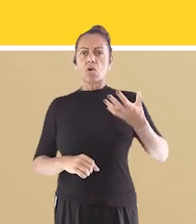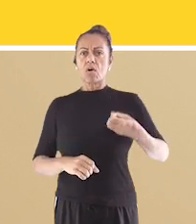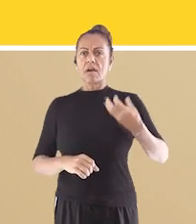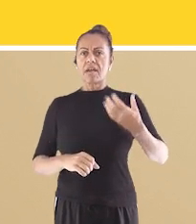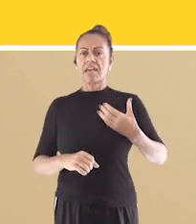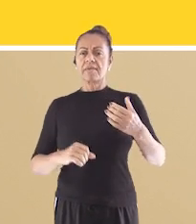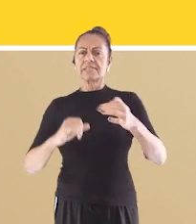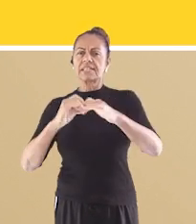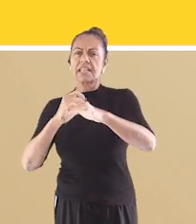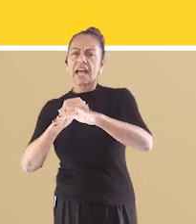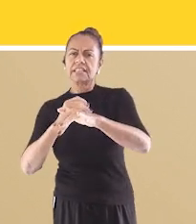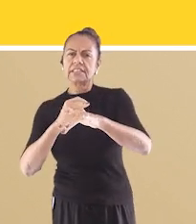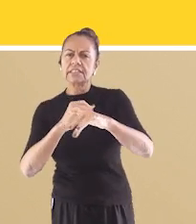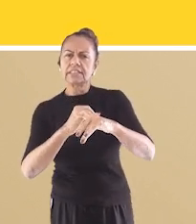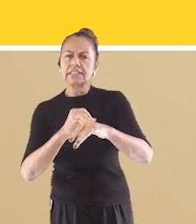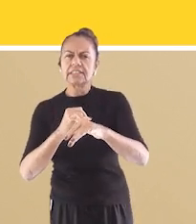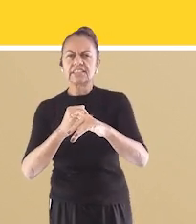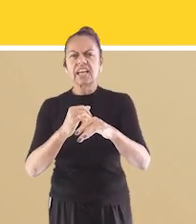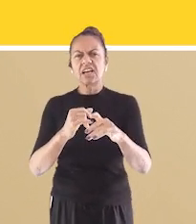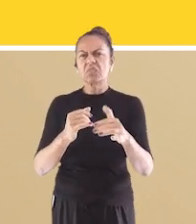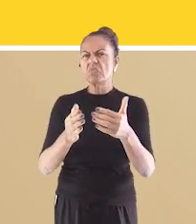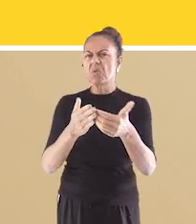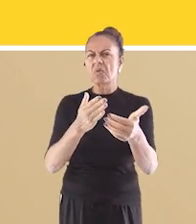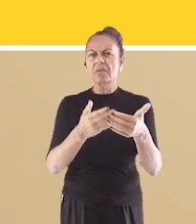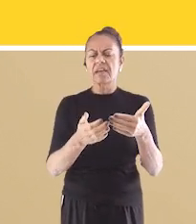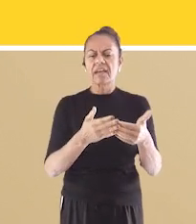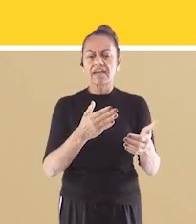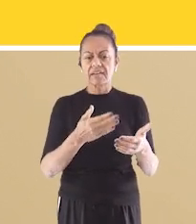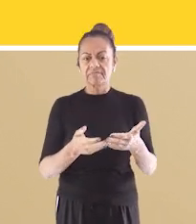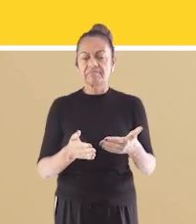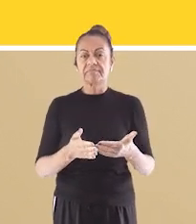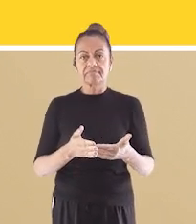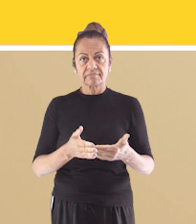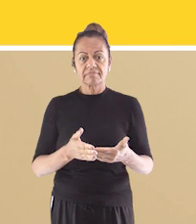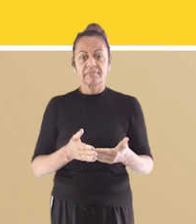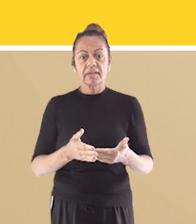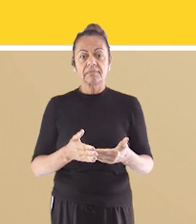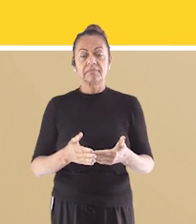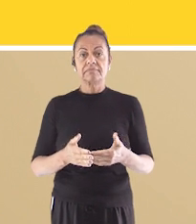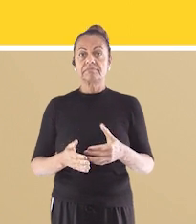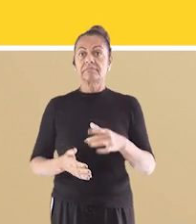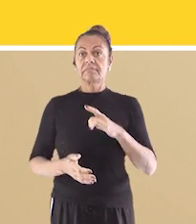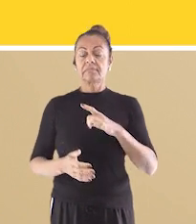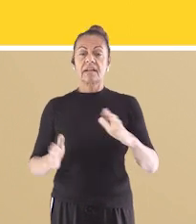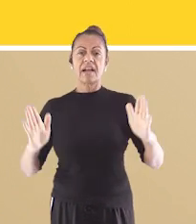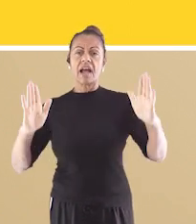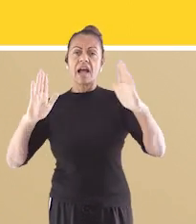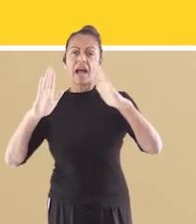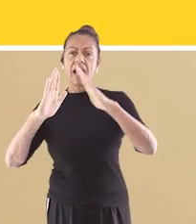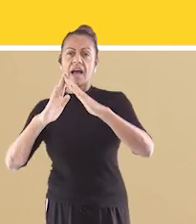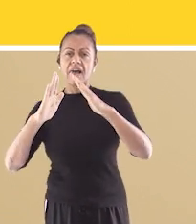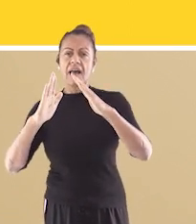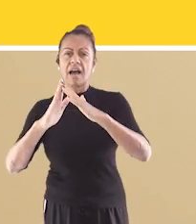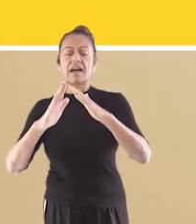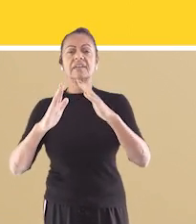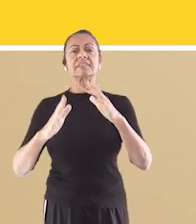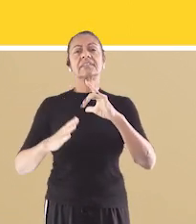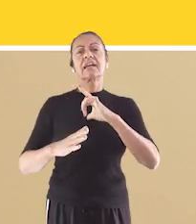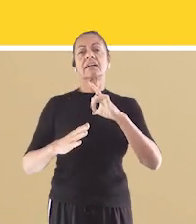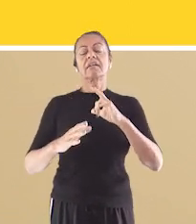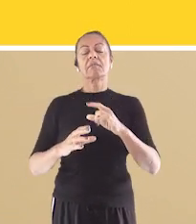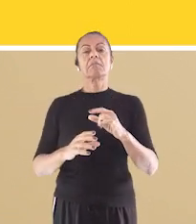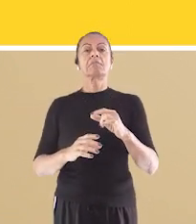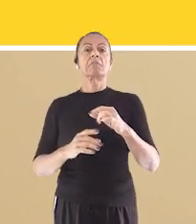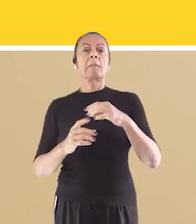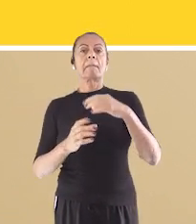Questão 1. Leia o poema Cidadezinha Qualquer, de Carlos Drummond de Andrade. Casas